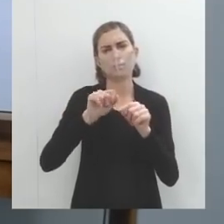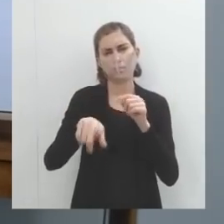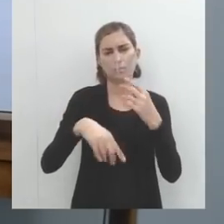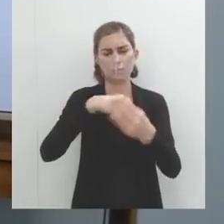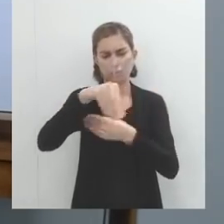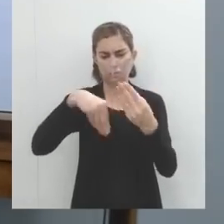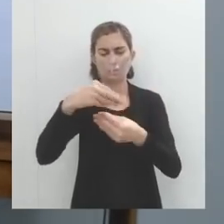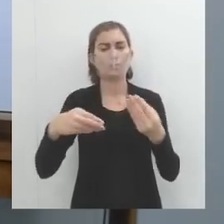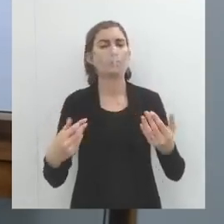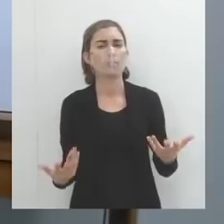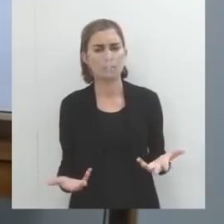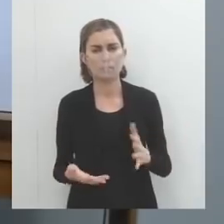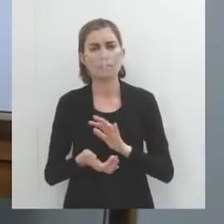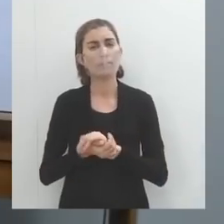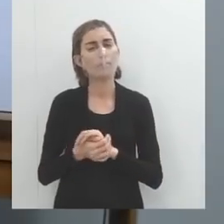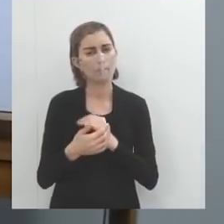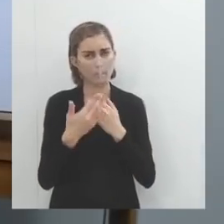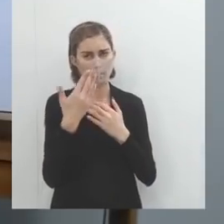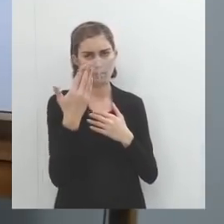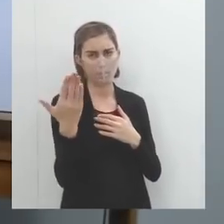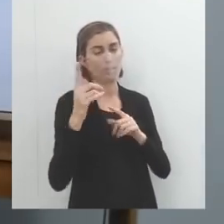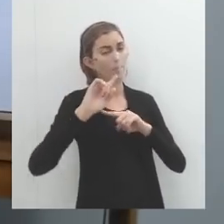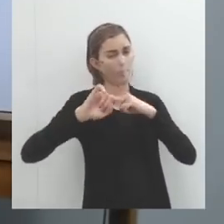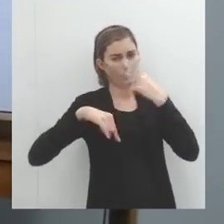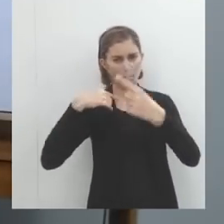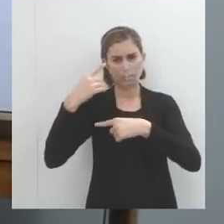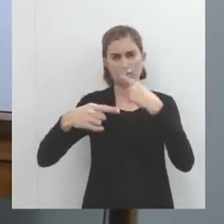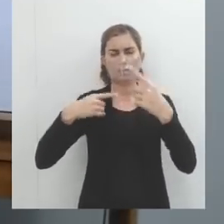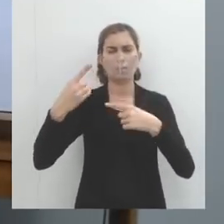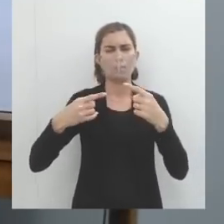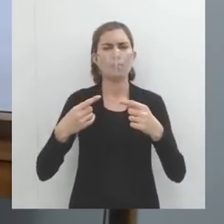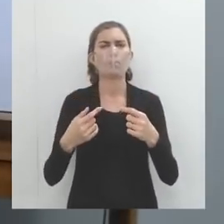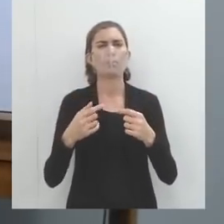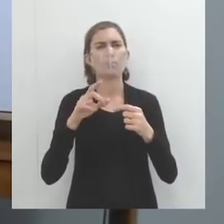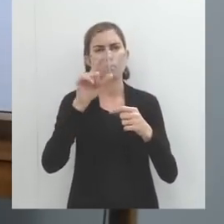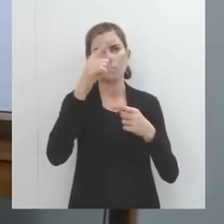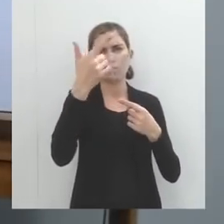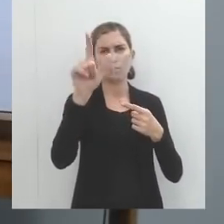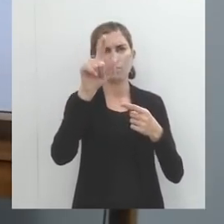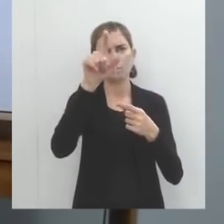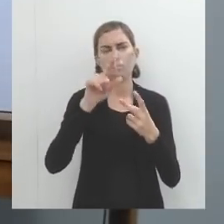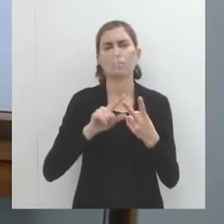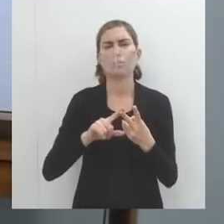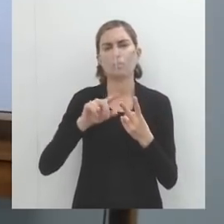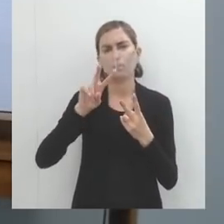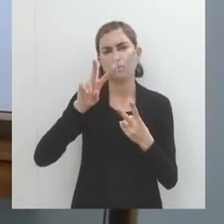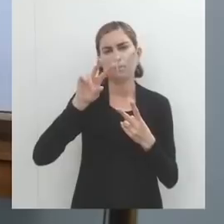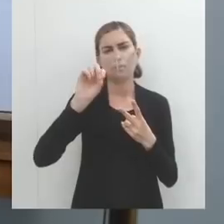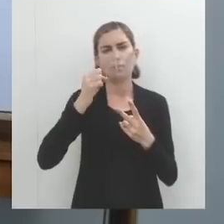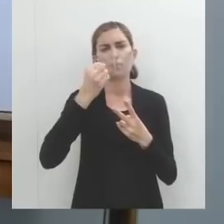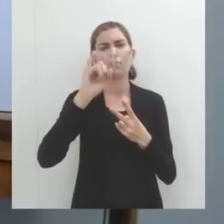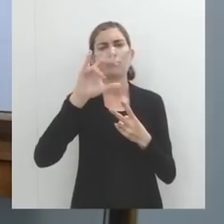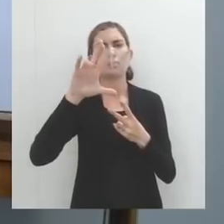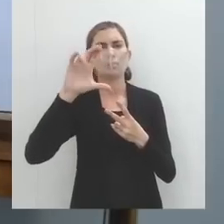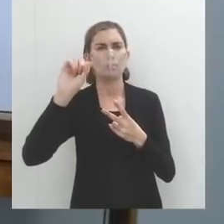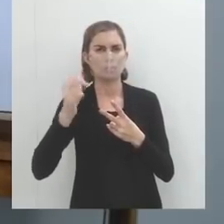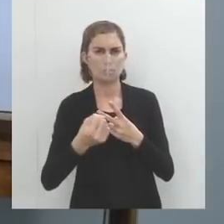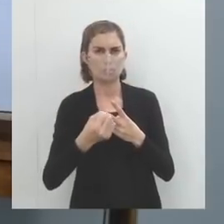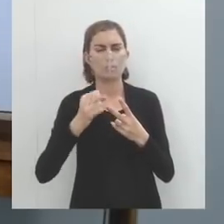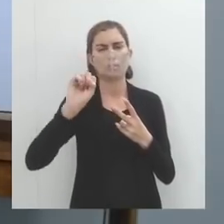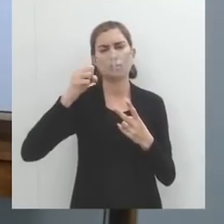os líquidos. Beleza? Aí assim, depois dos canais deferentes, ó, a gente vai ter as famosíssimas